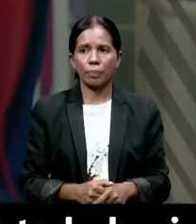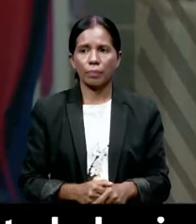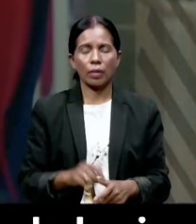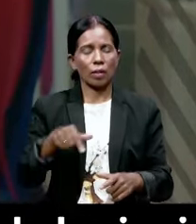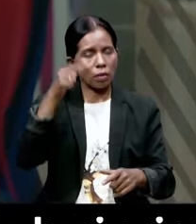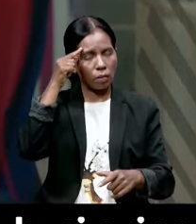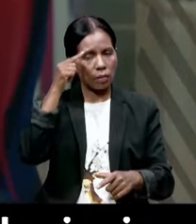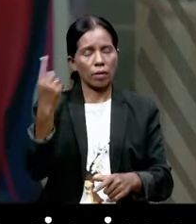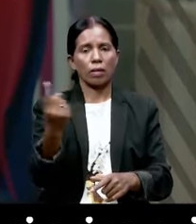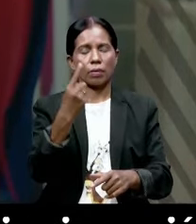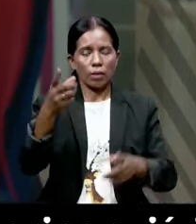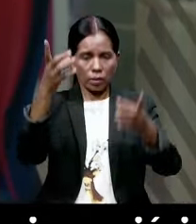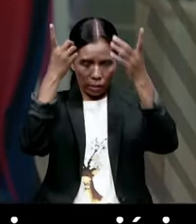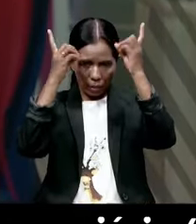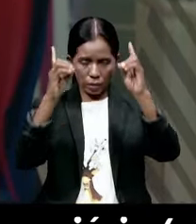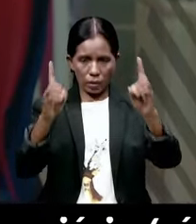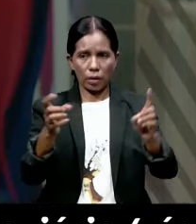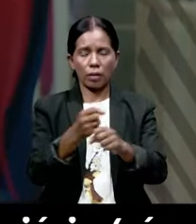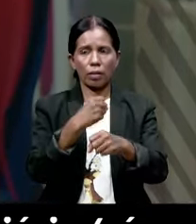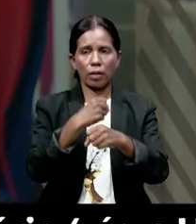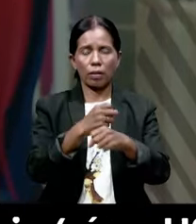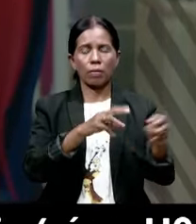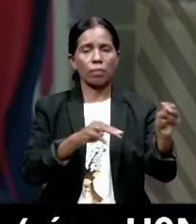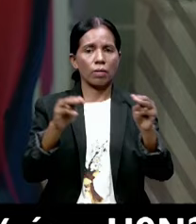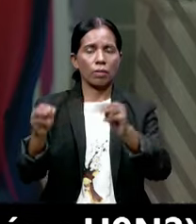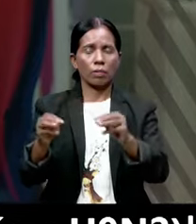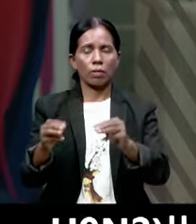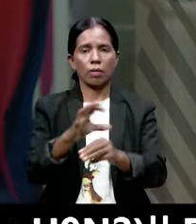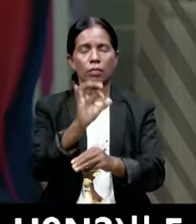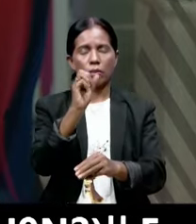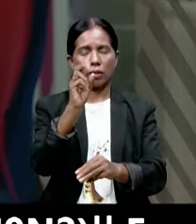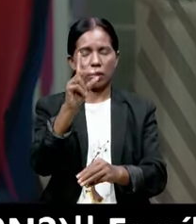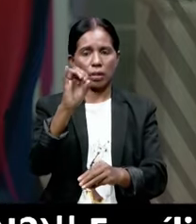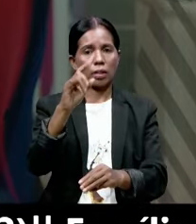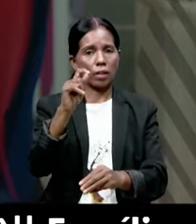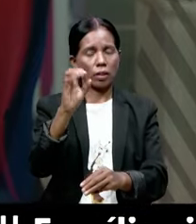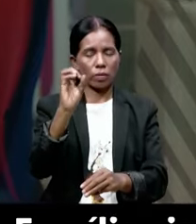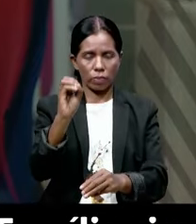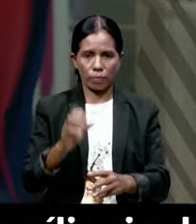Governu firmi e en desizaun, atual extradisaun ba fuzitivu Arnolfu Teves.